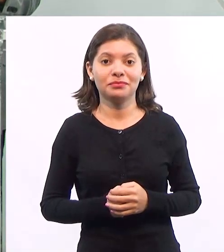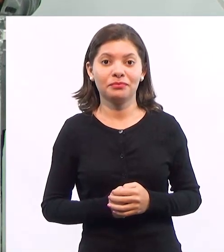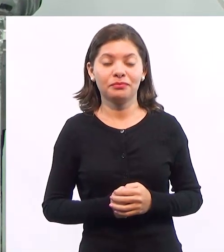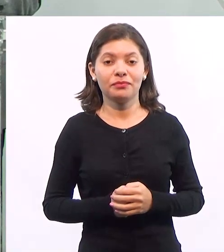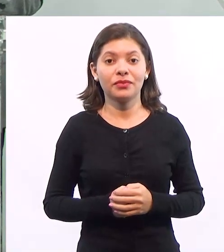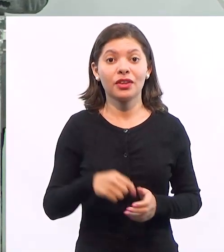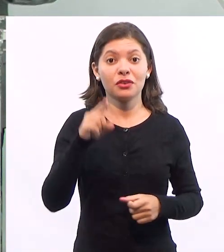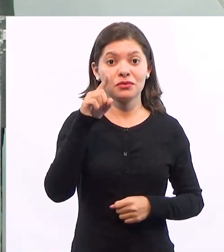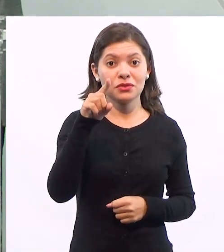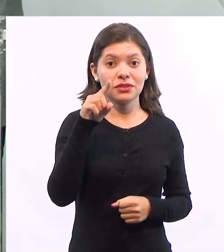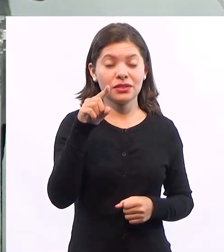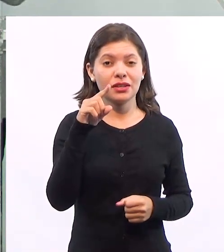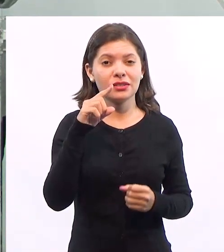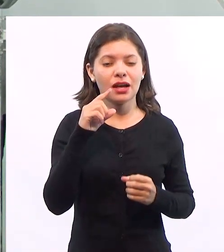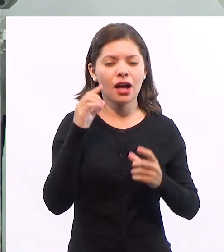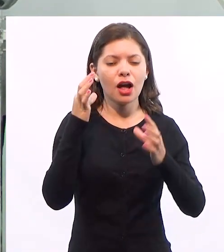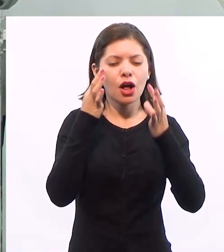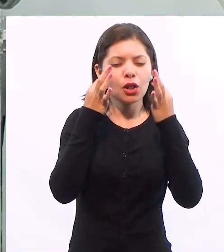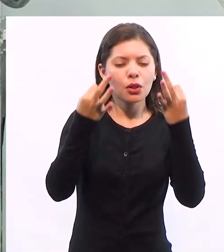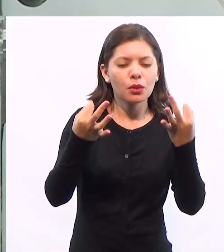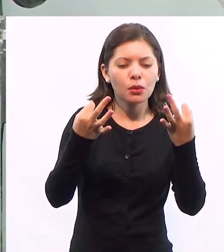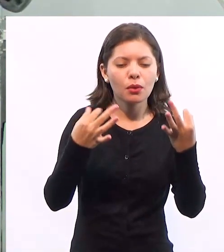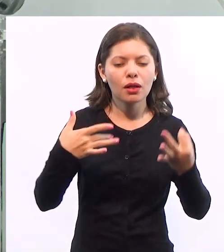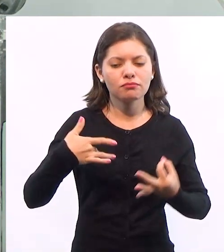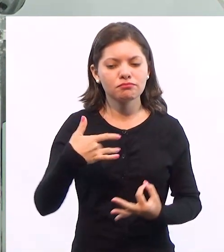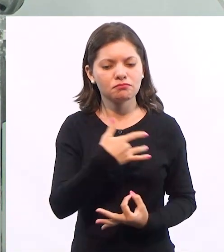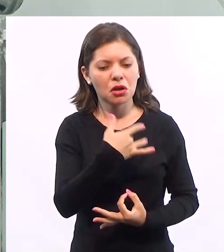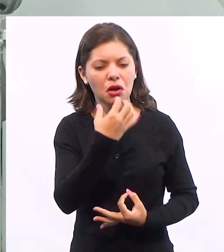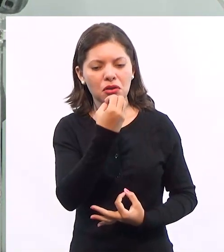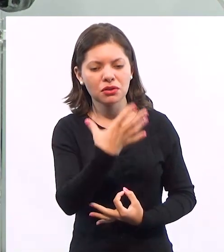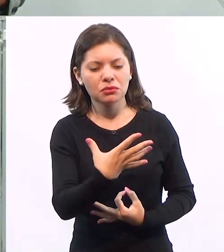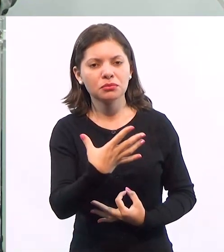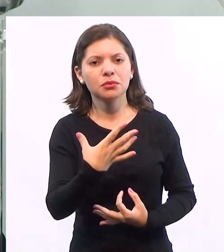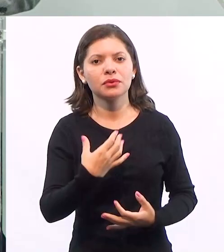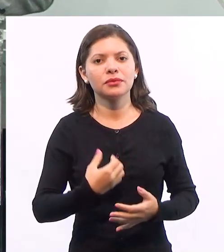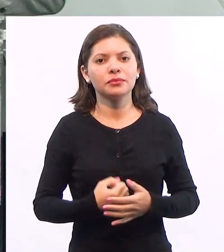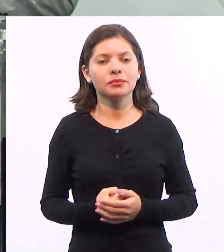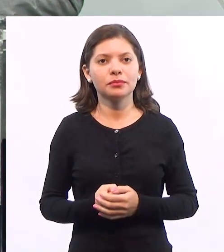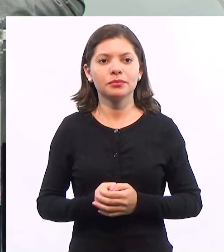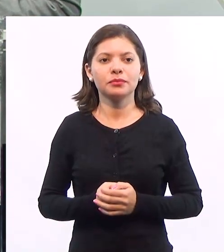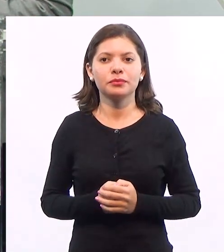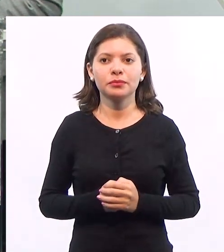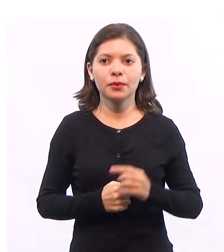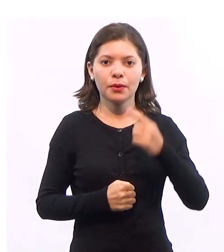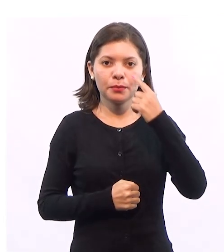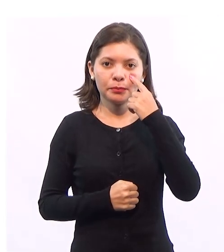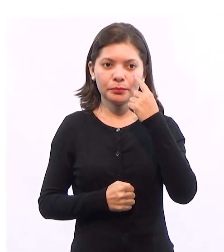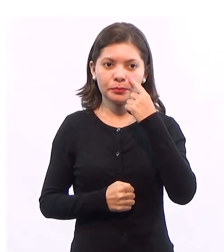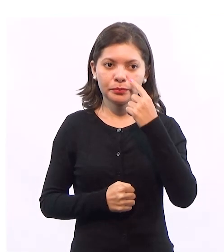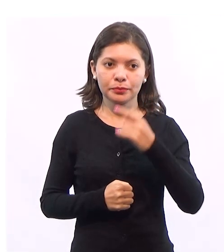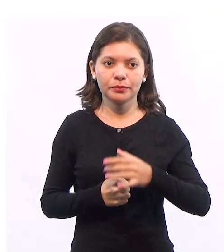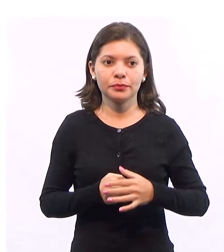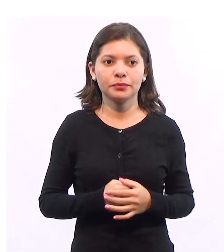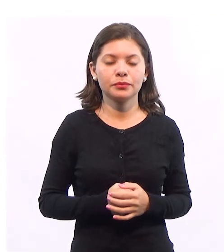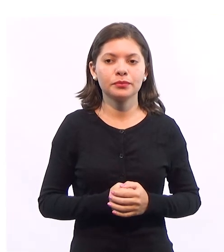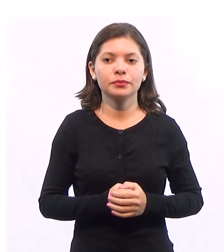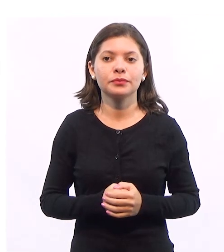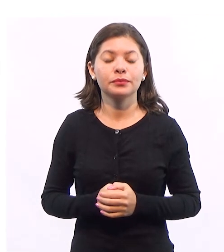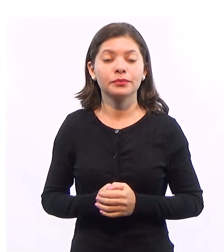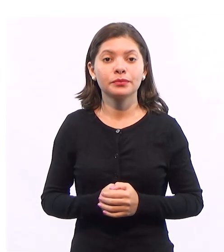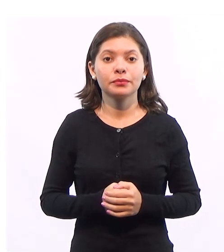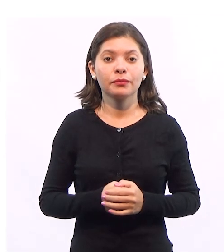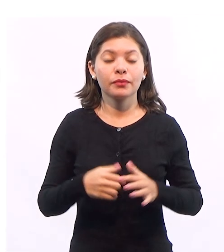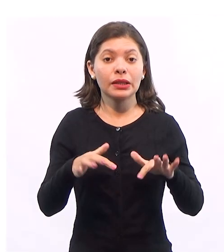isso, tá? É você estar no meio de todos pensando no bem comum, tá bom? Olha aqui. E ainda, de uma